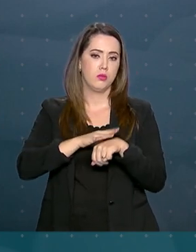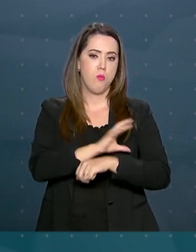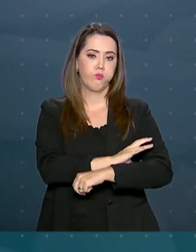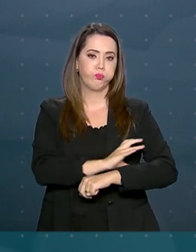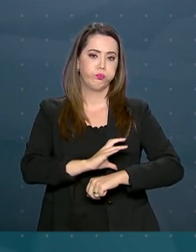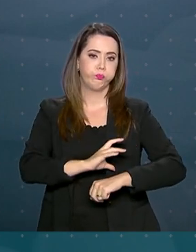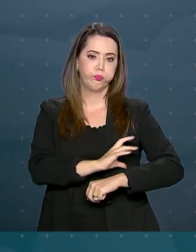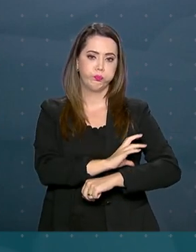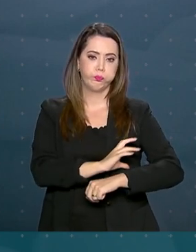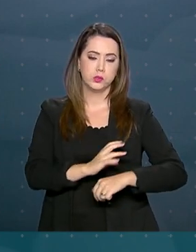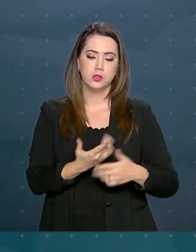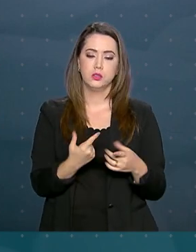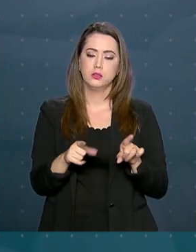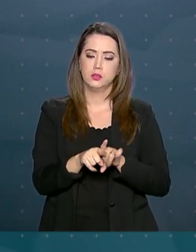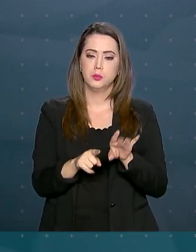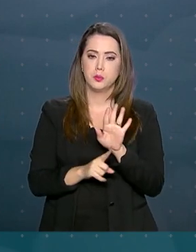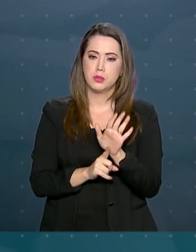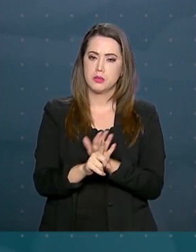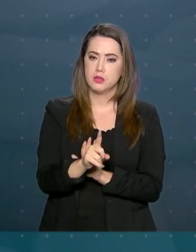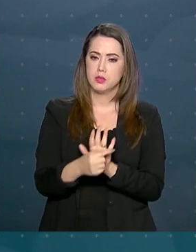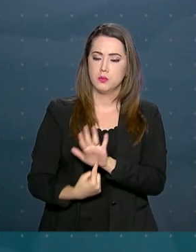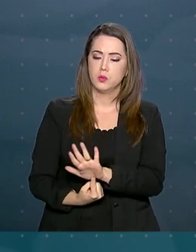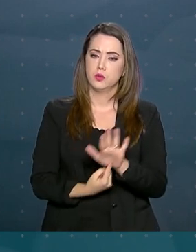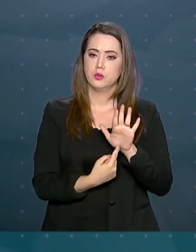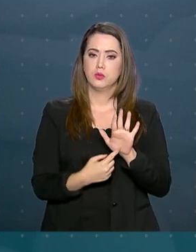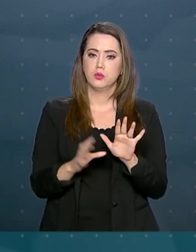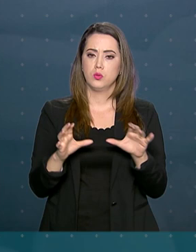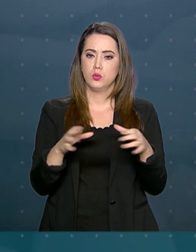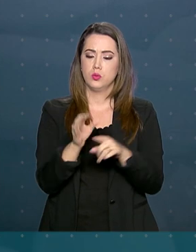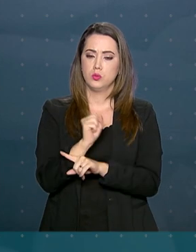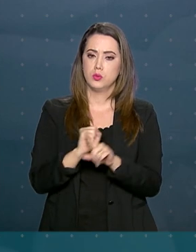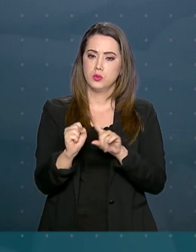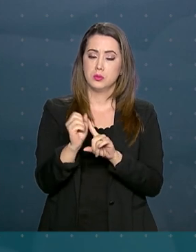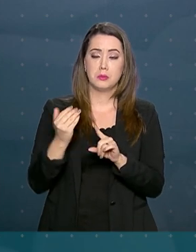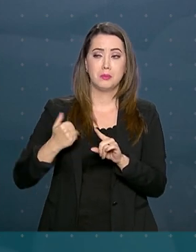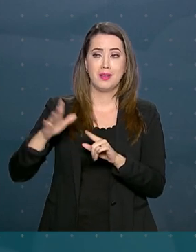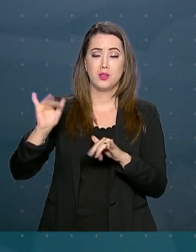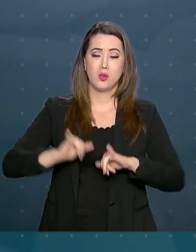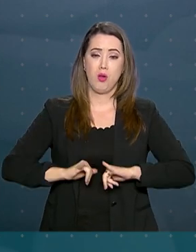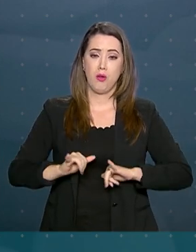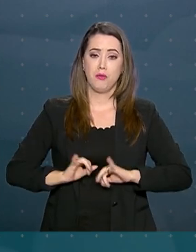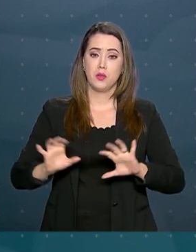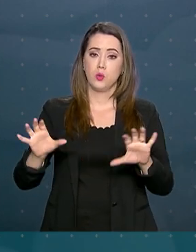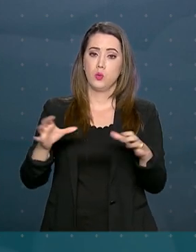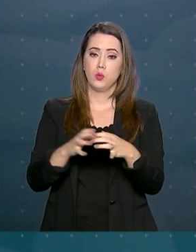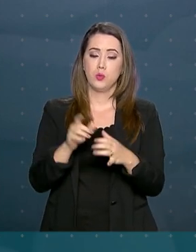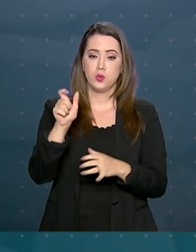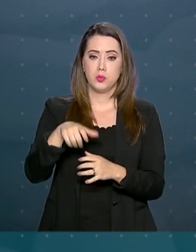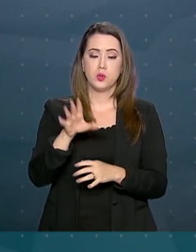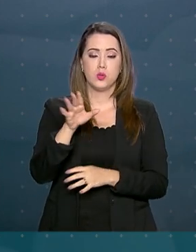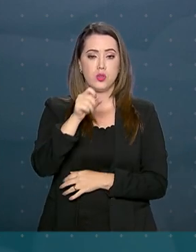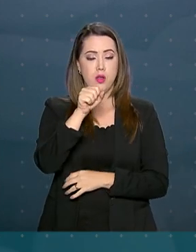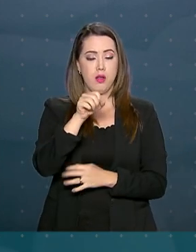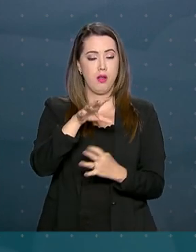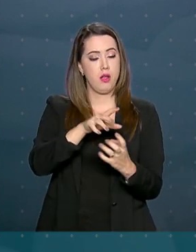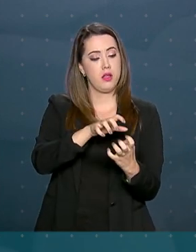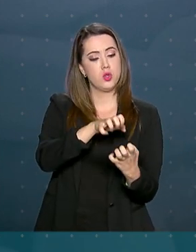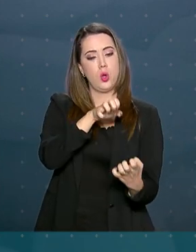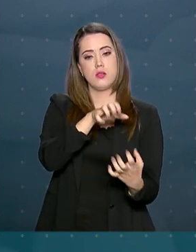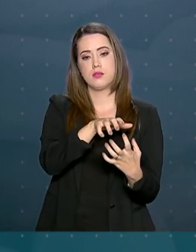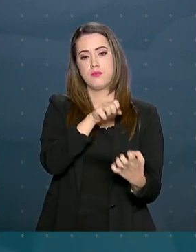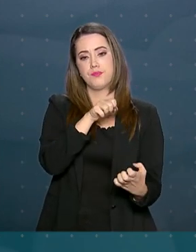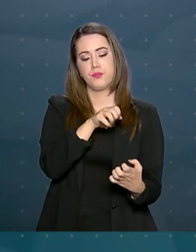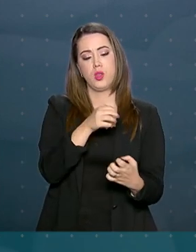O levantamento mostrou também que a parcela da sociedade mais afetada é formada por idosos. Quase